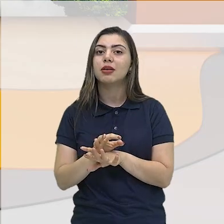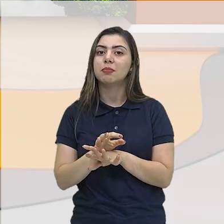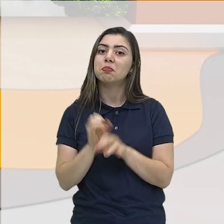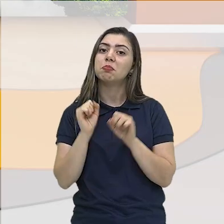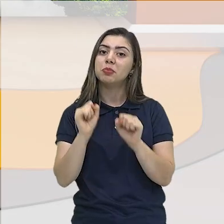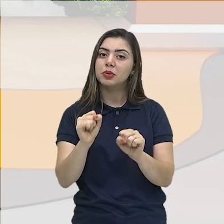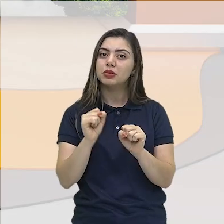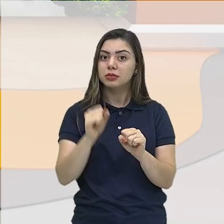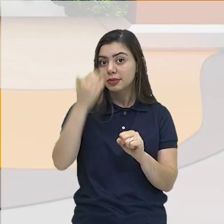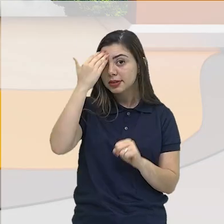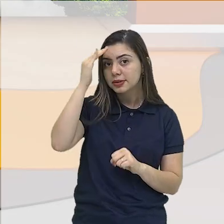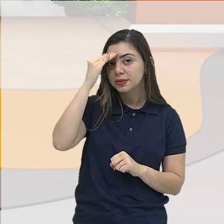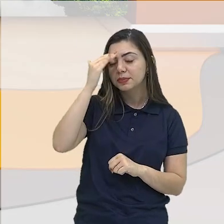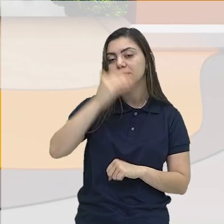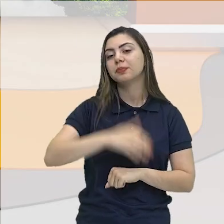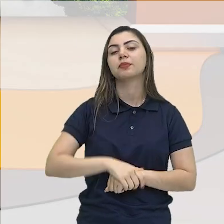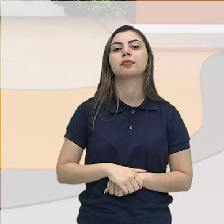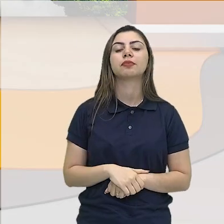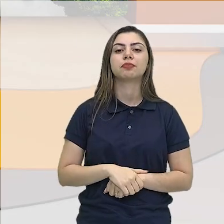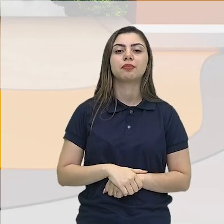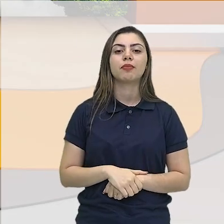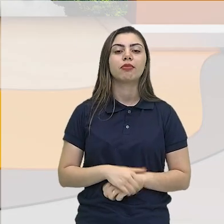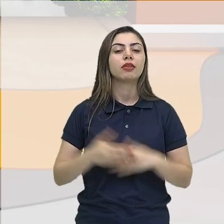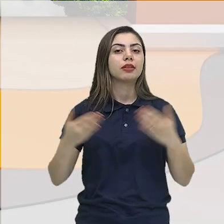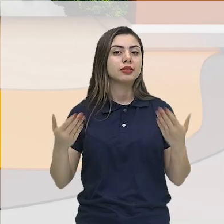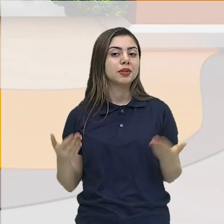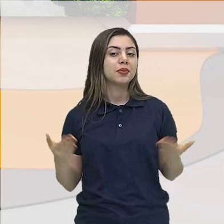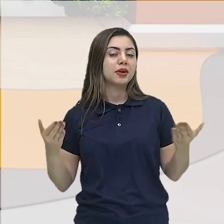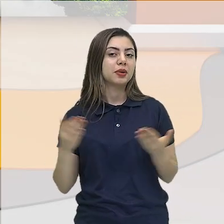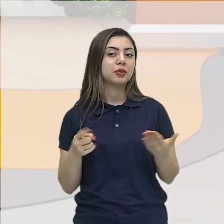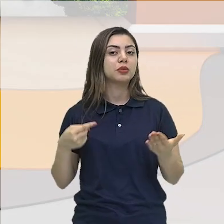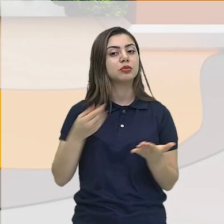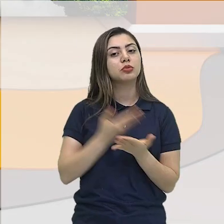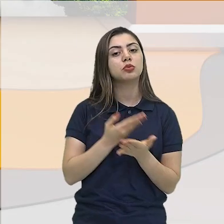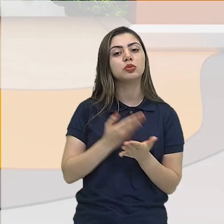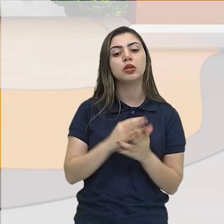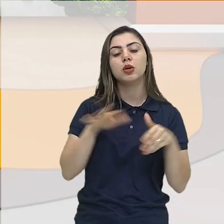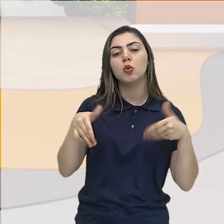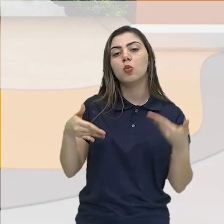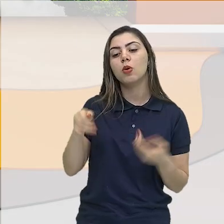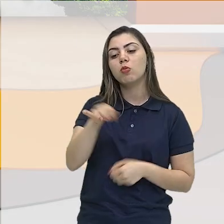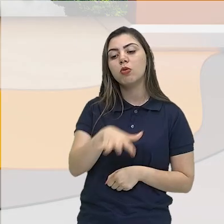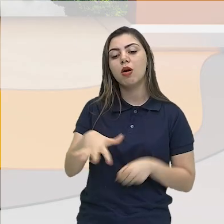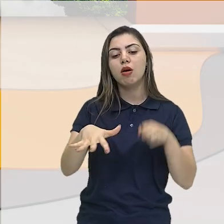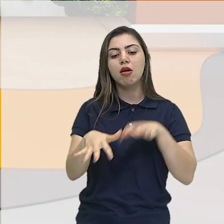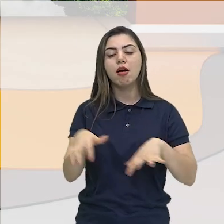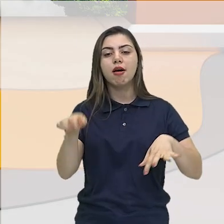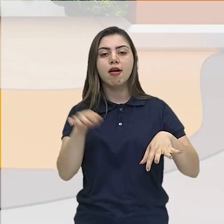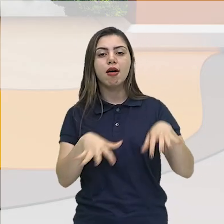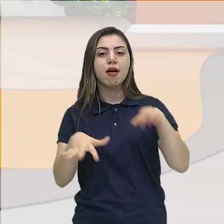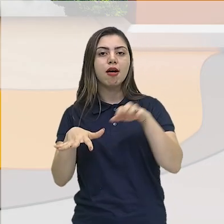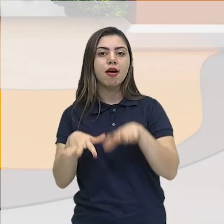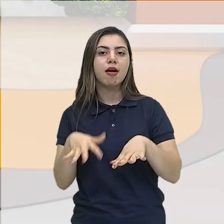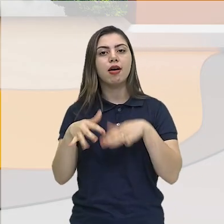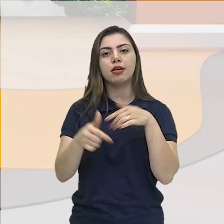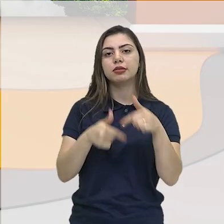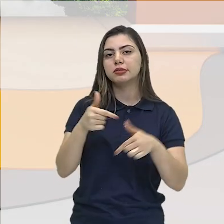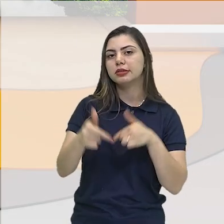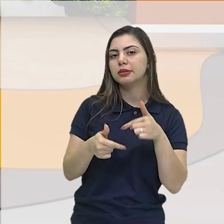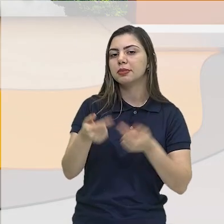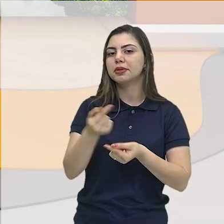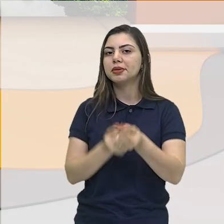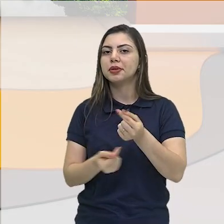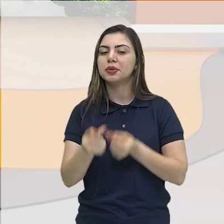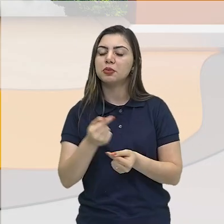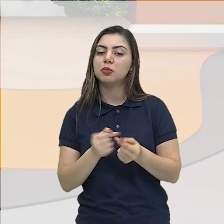todo. Entenderam agora? E a gente vai ver, a partir de agora, quais são os setores econômicos, o primário, secundário, terciário,